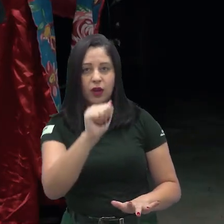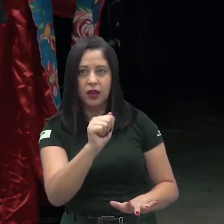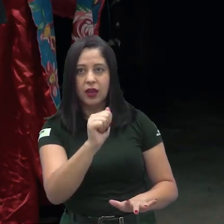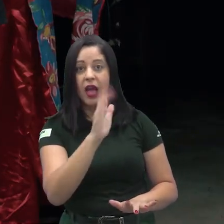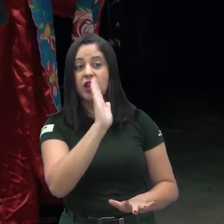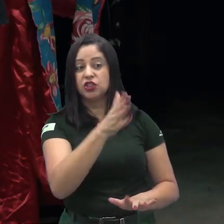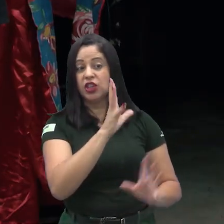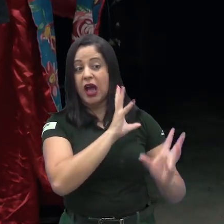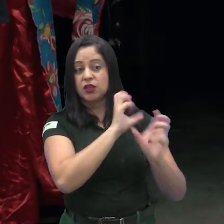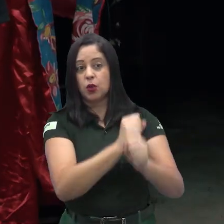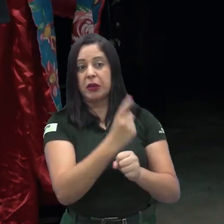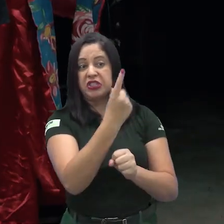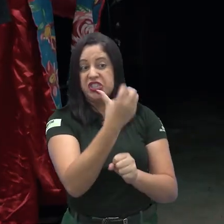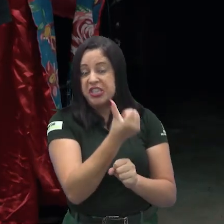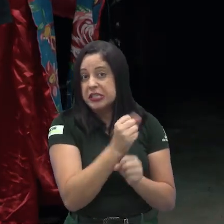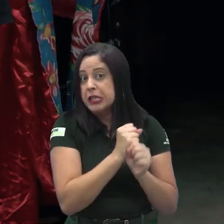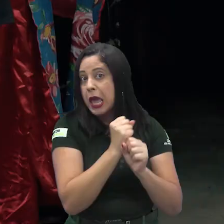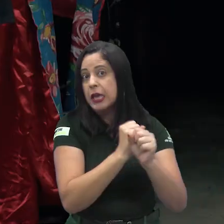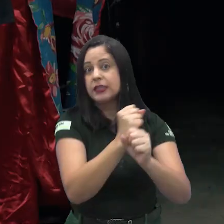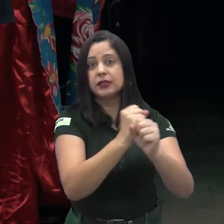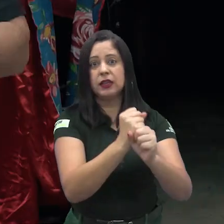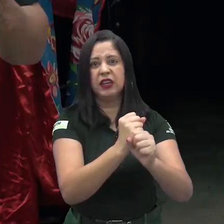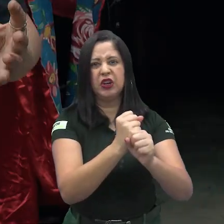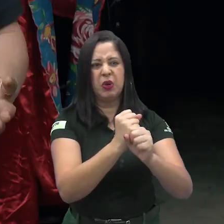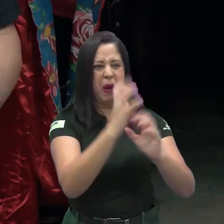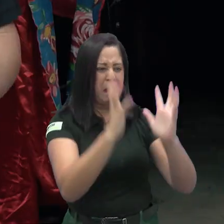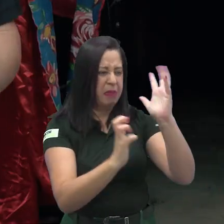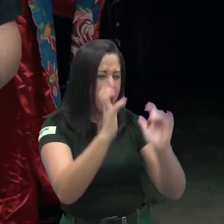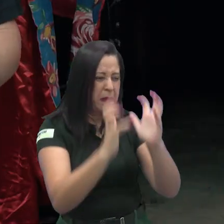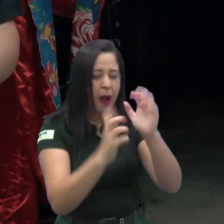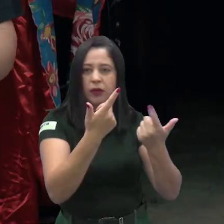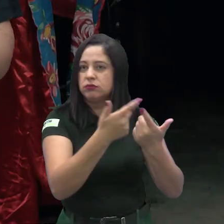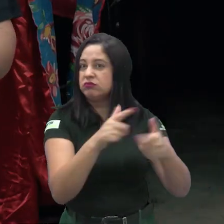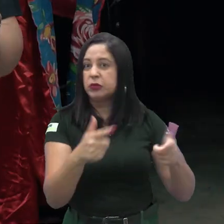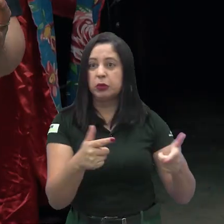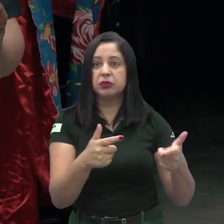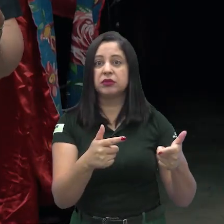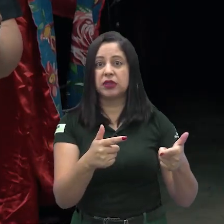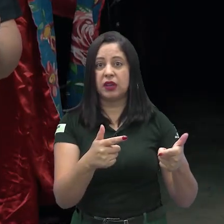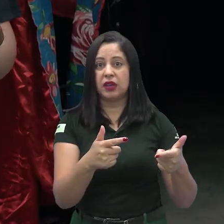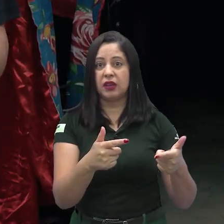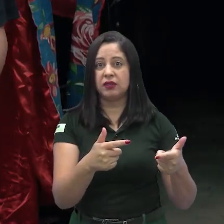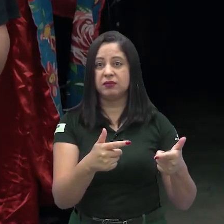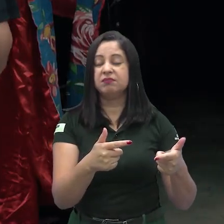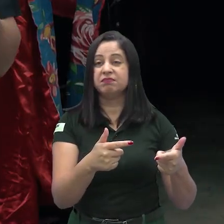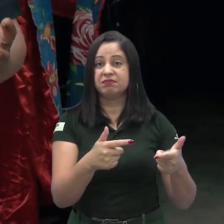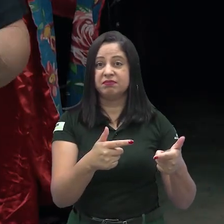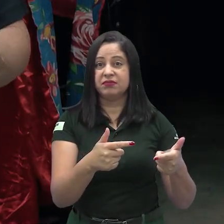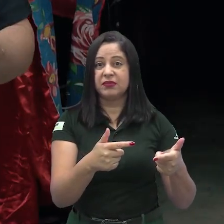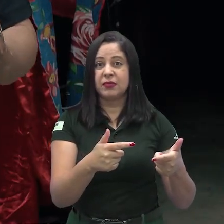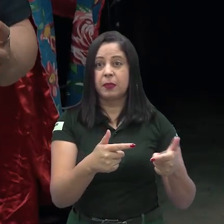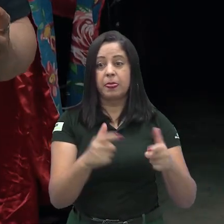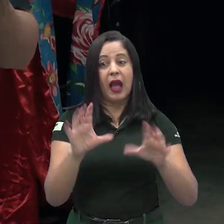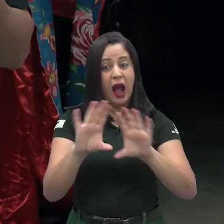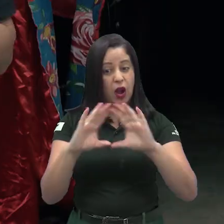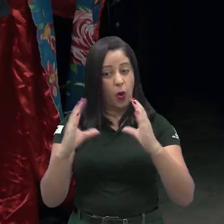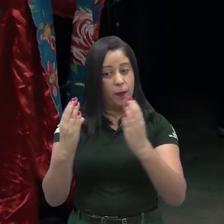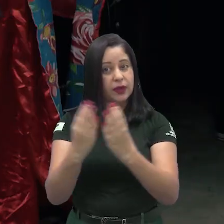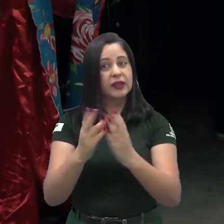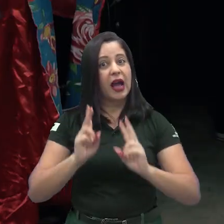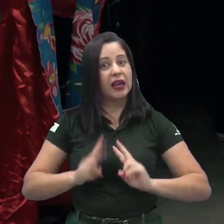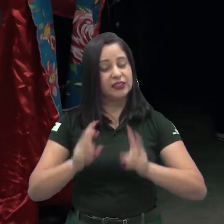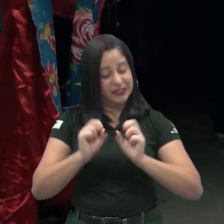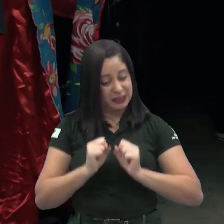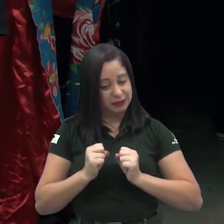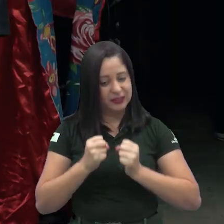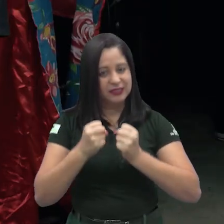teve problema de briga, um cuida do outro, quando não tem acompanhamento do trânsito, a própria